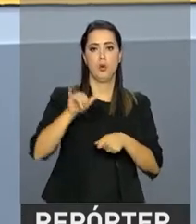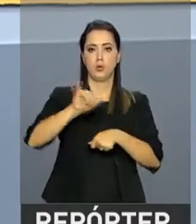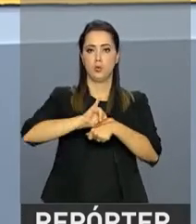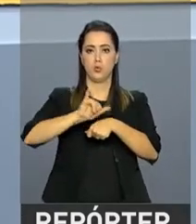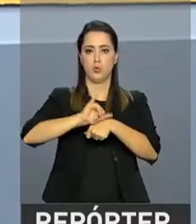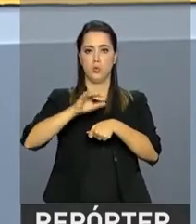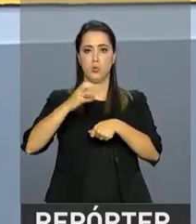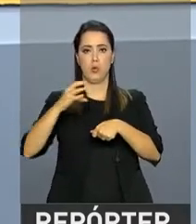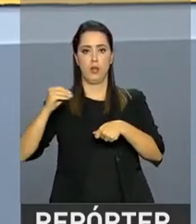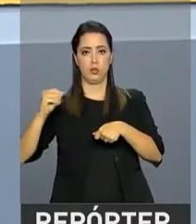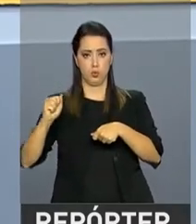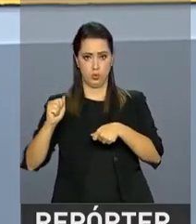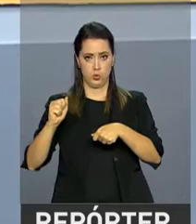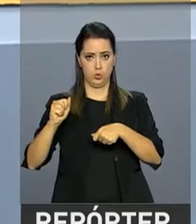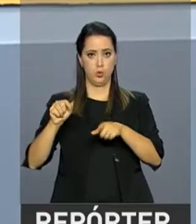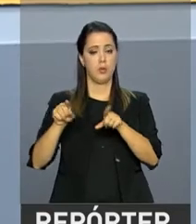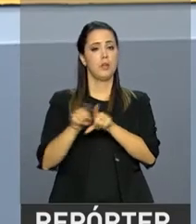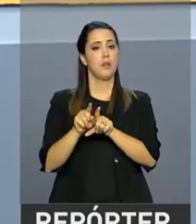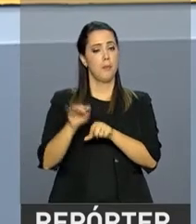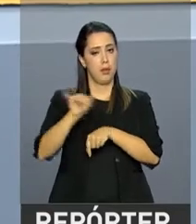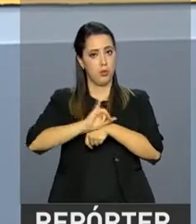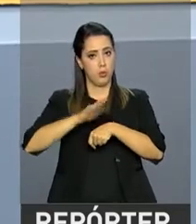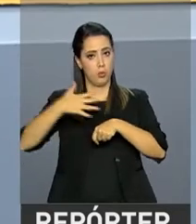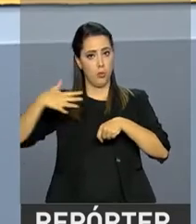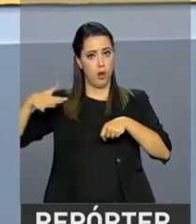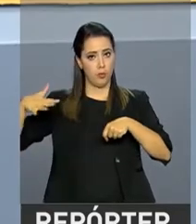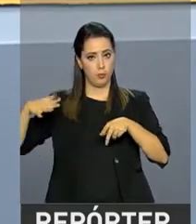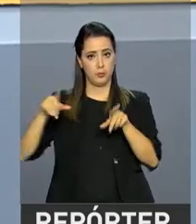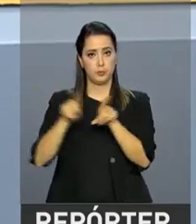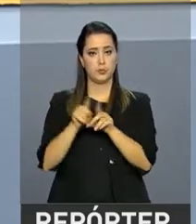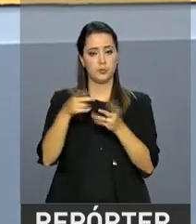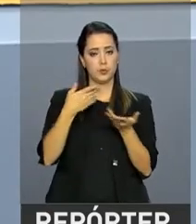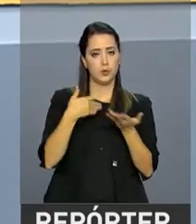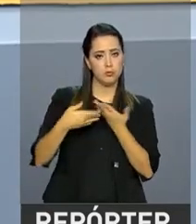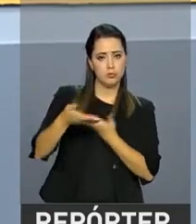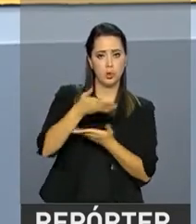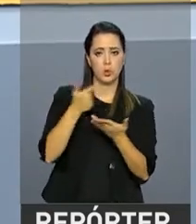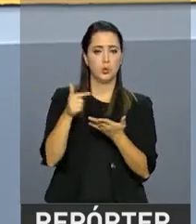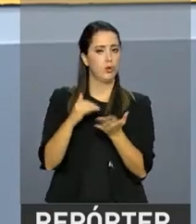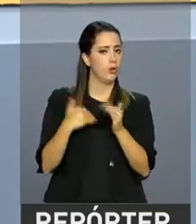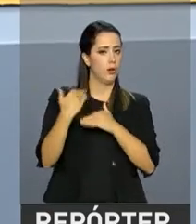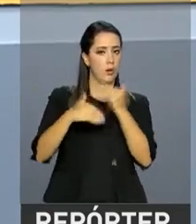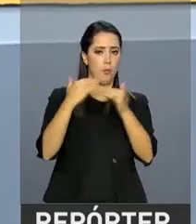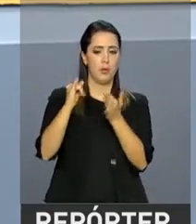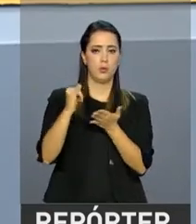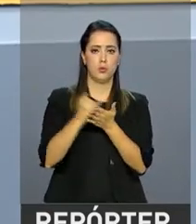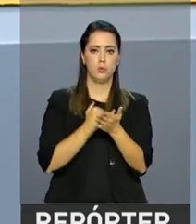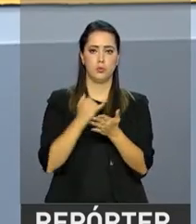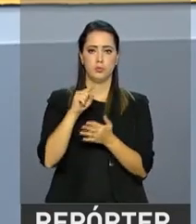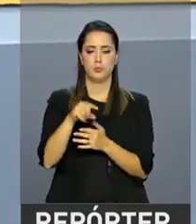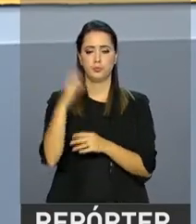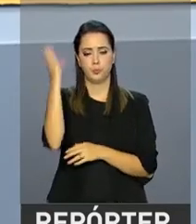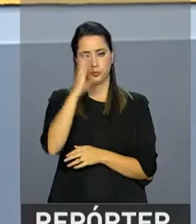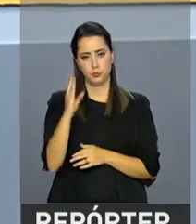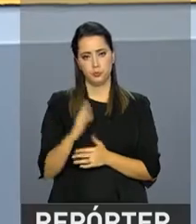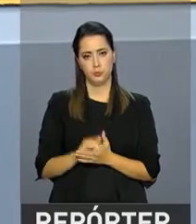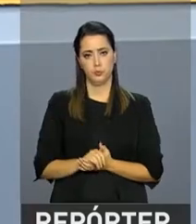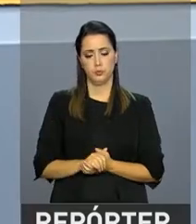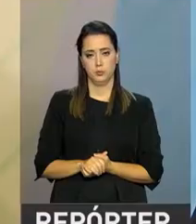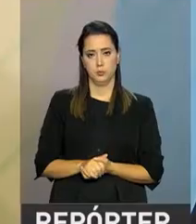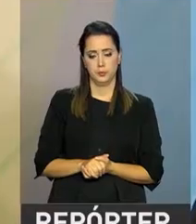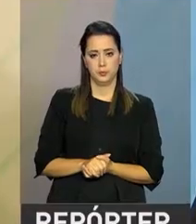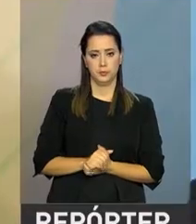alumínio de acordo com o presidente enquanto durarem as negociações não será cobrada qualquer taxa extra da indústria brasileira